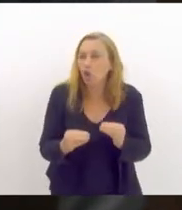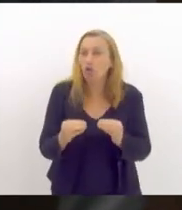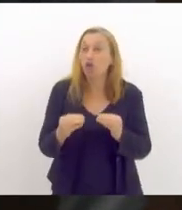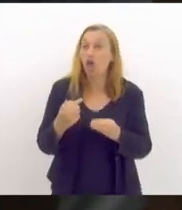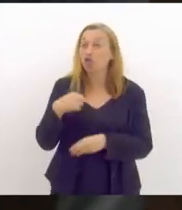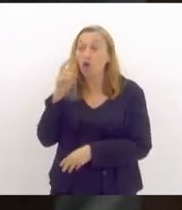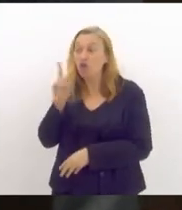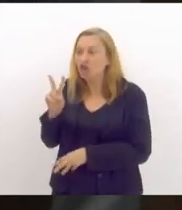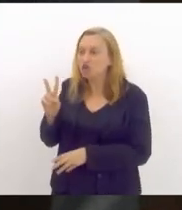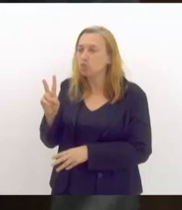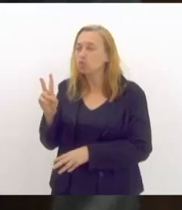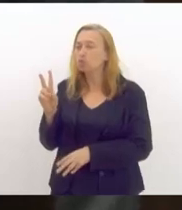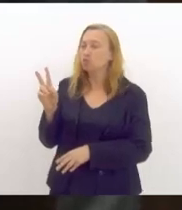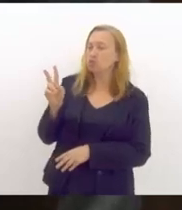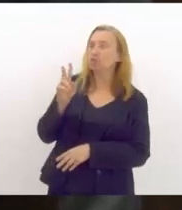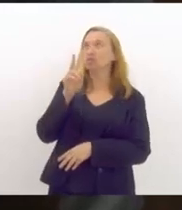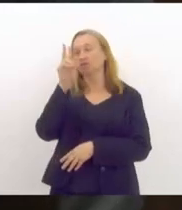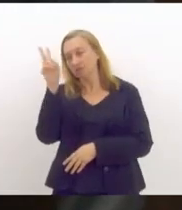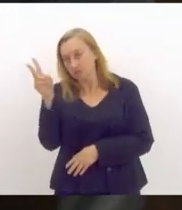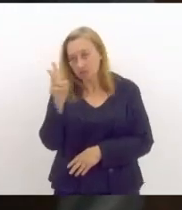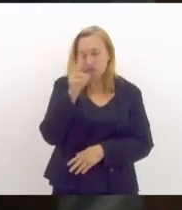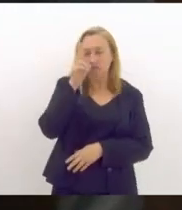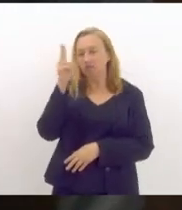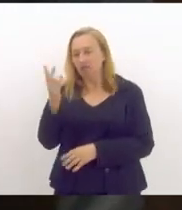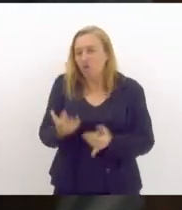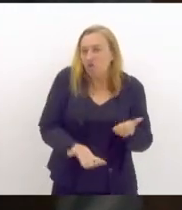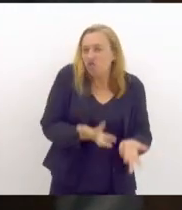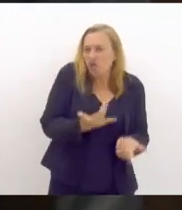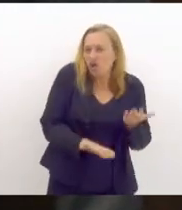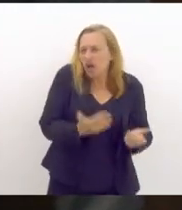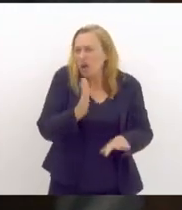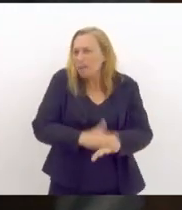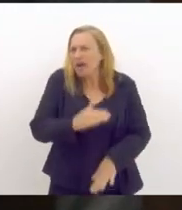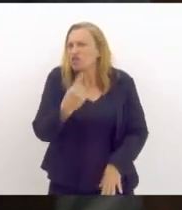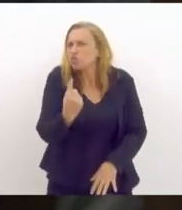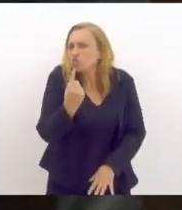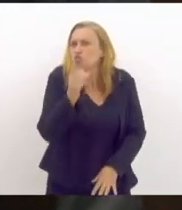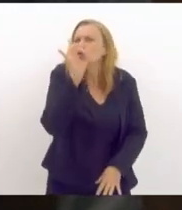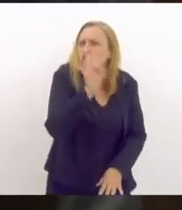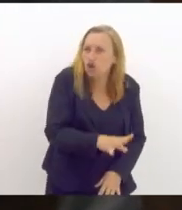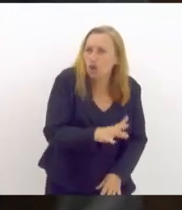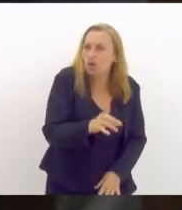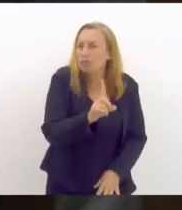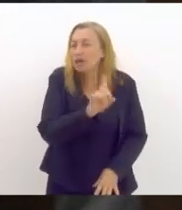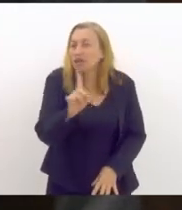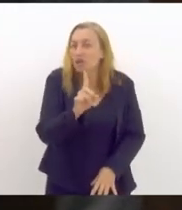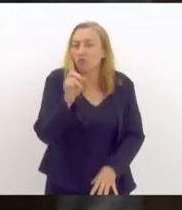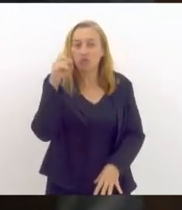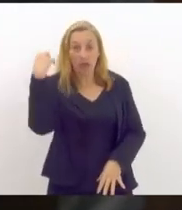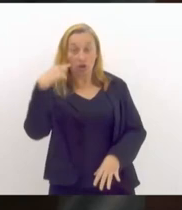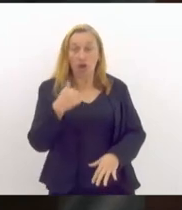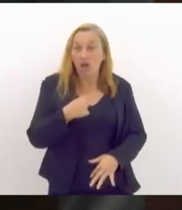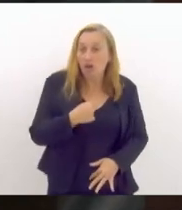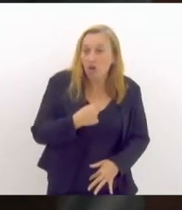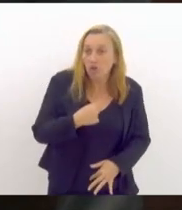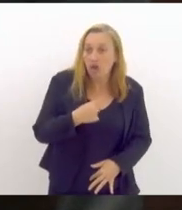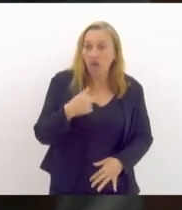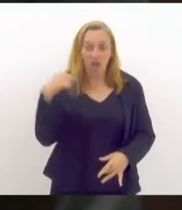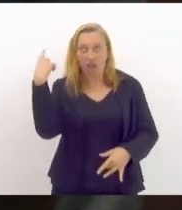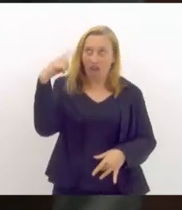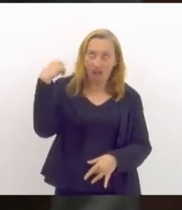tô vendo Tudo Girando vou tacar fogo em mais um só para não ficar maluca fiquei